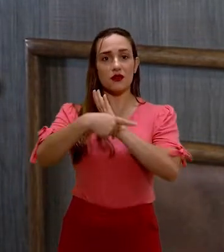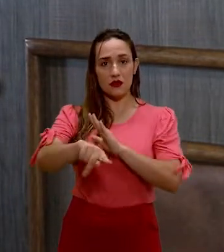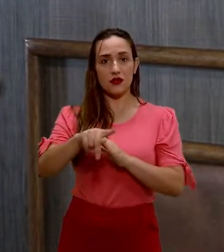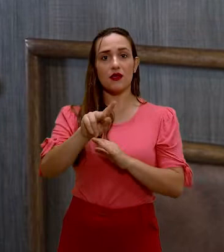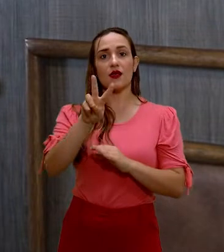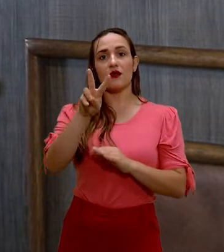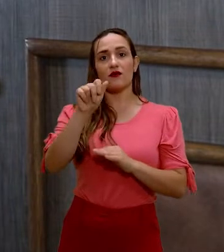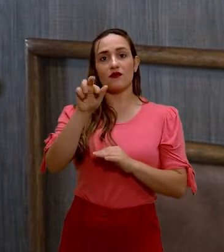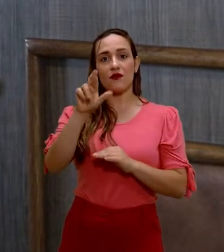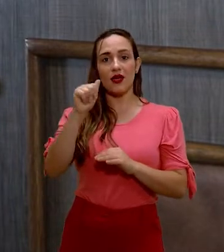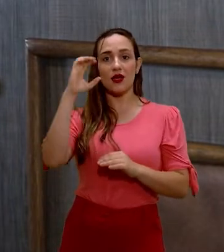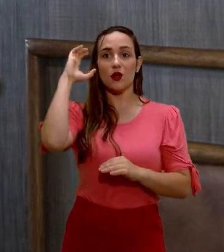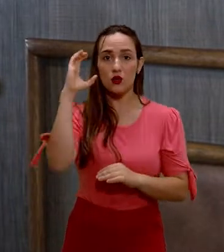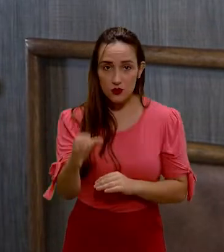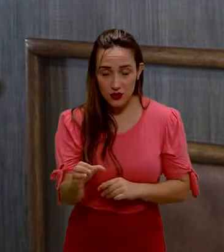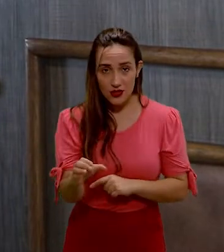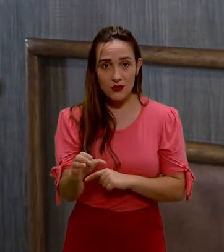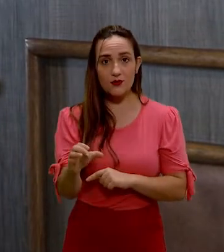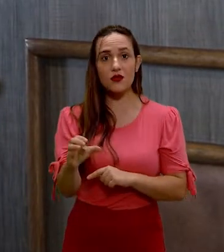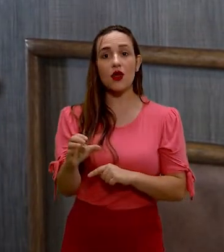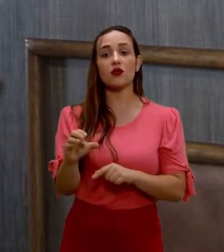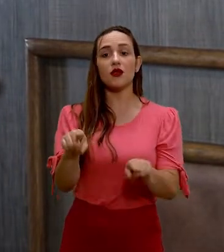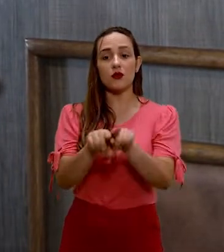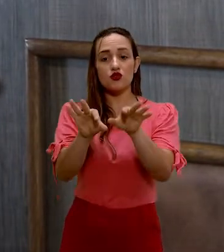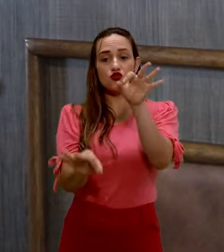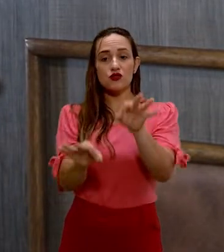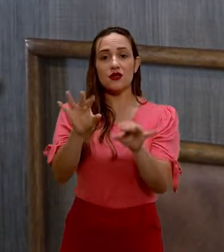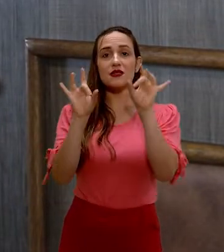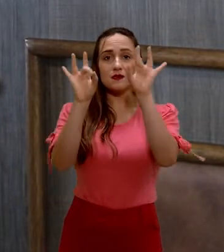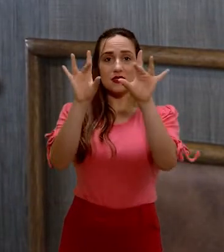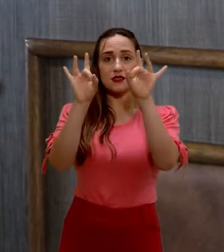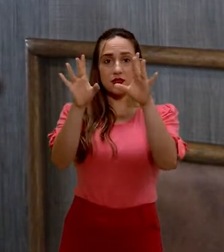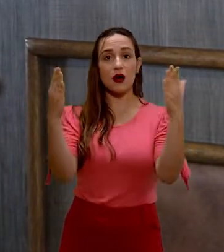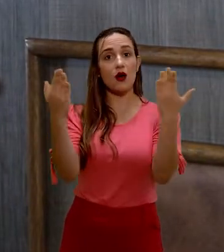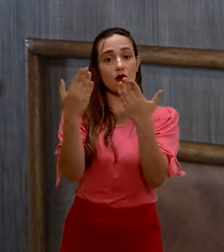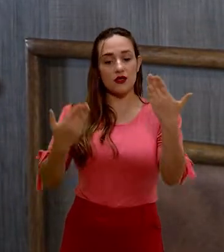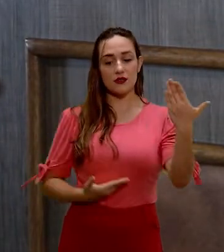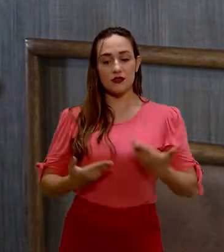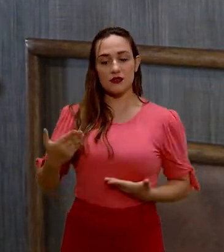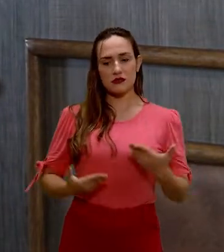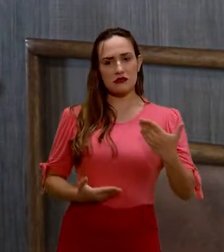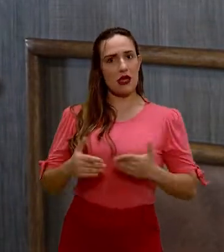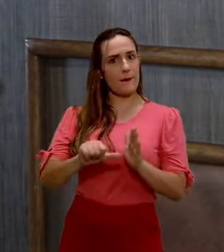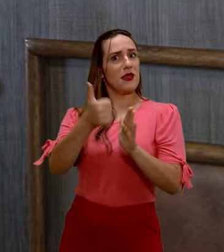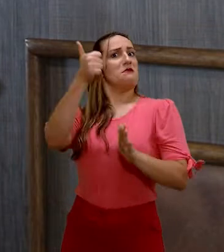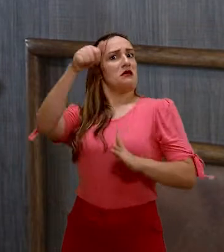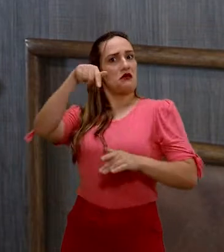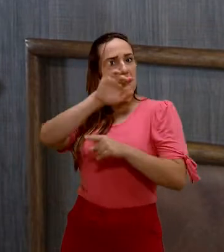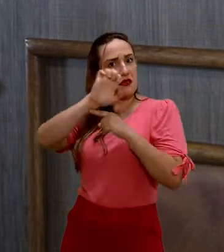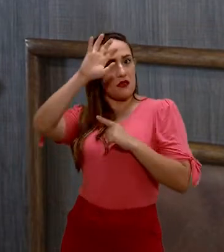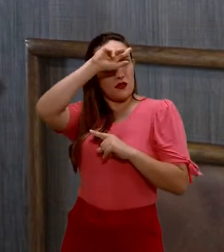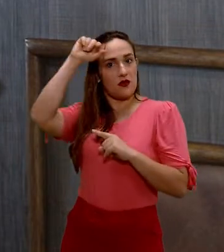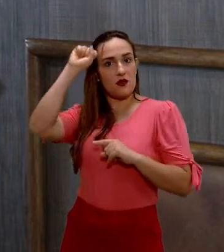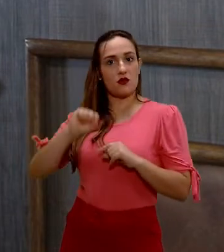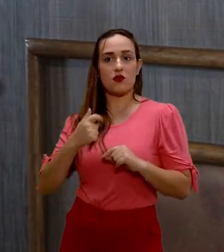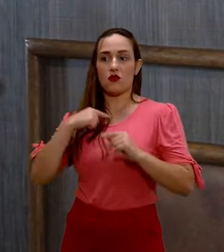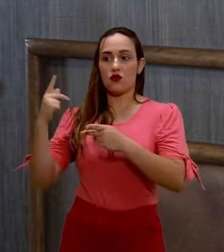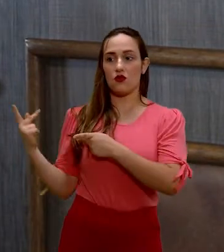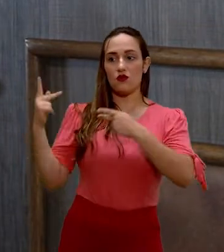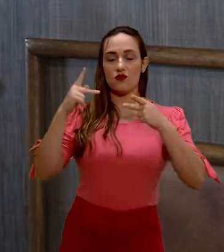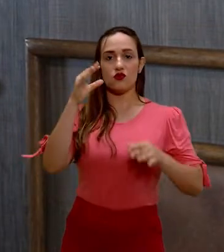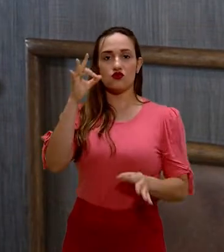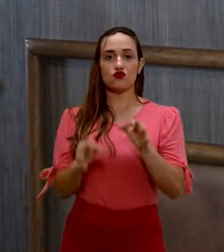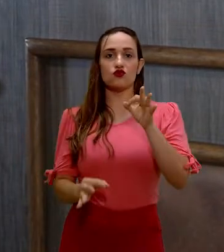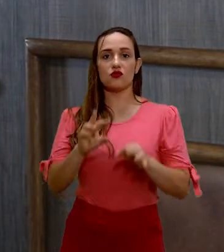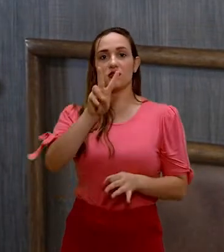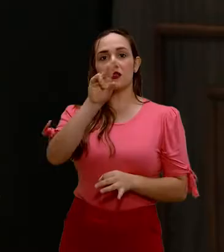penal, criminal e juizados. Para falar sobre esse serviço pioneiro, nós convidamos o juiz Vitor Luiz